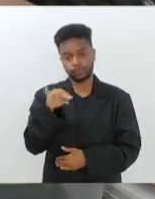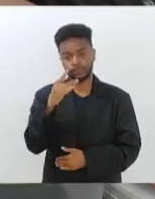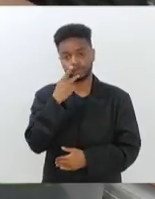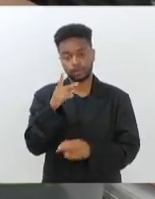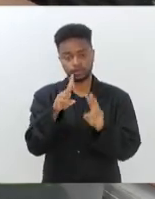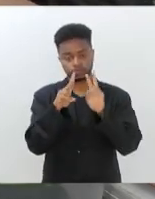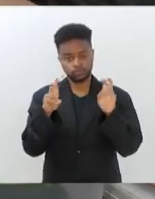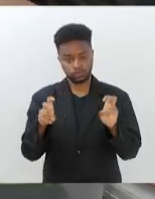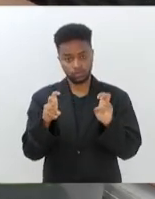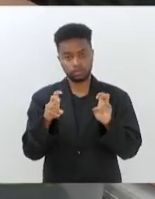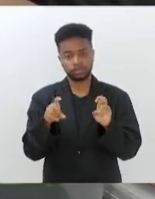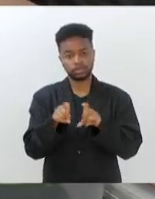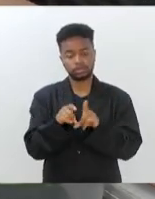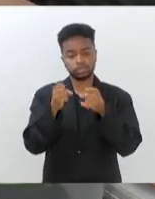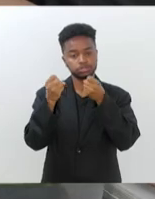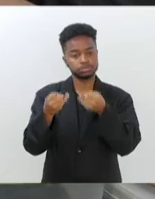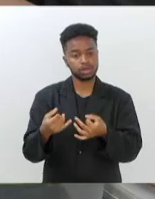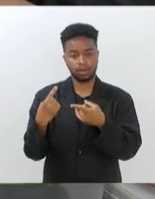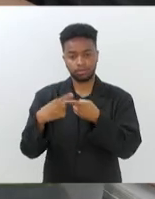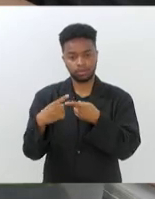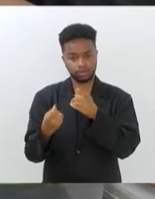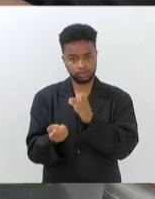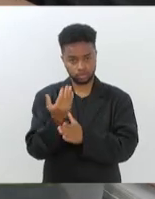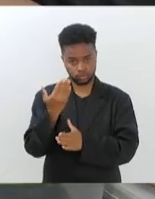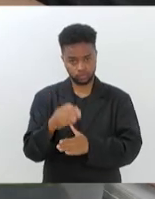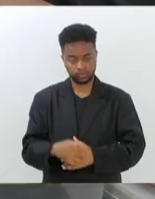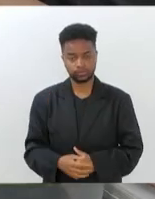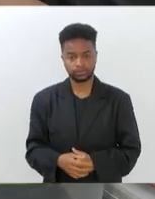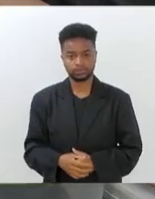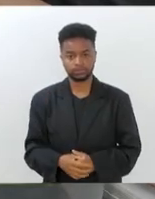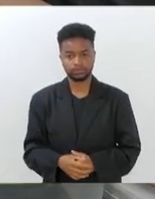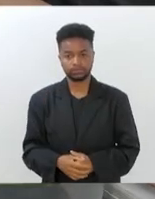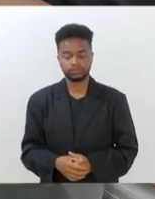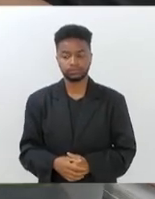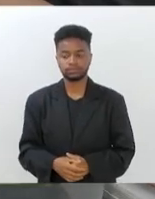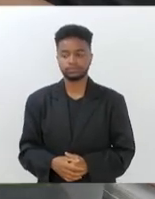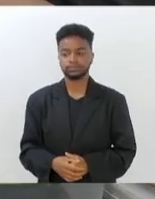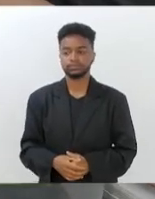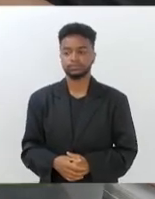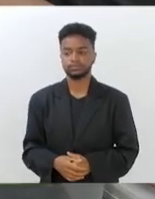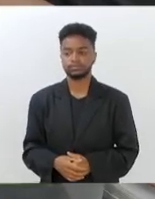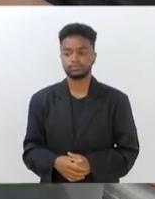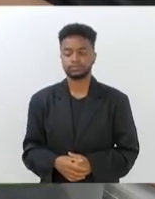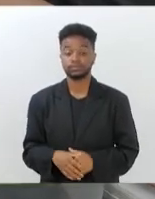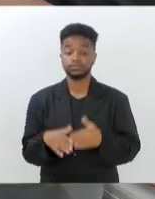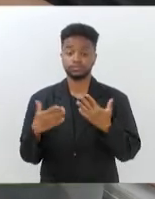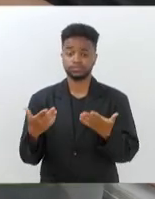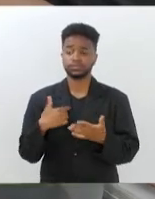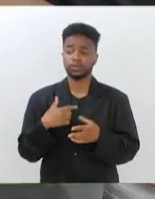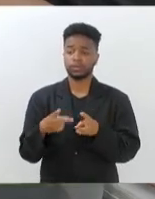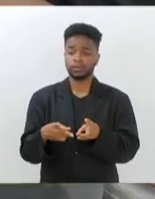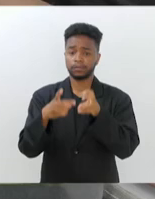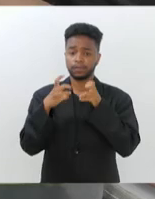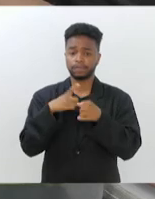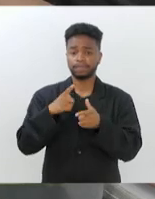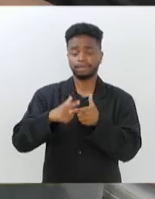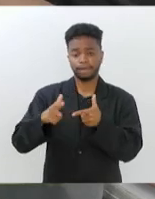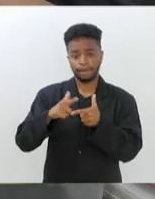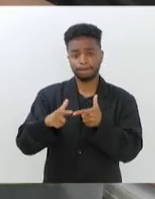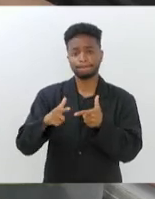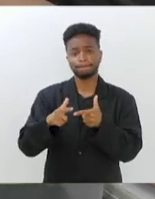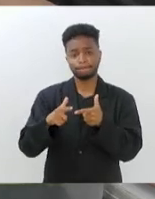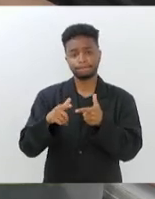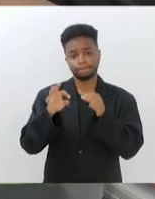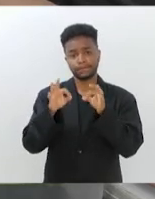sobre ela justificar eh eu vejo que há esse problema de constitucionalidade é um